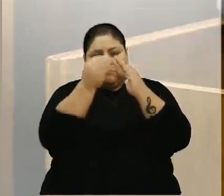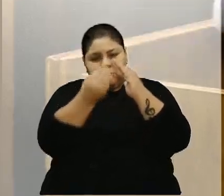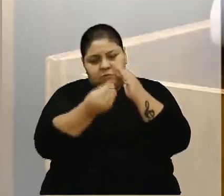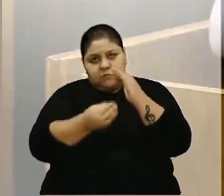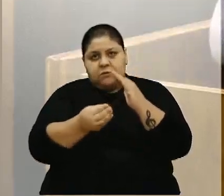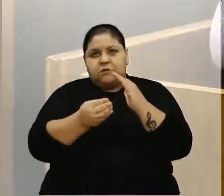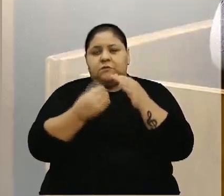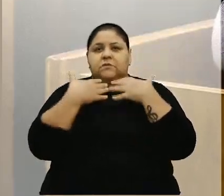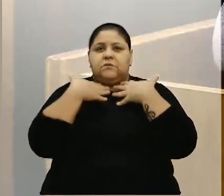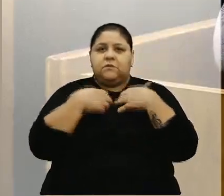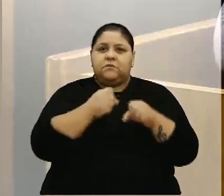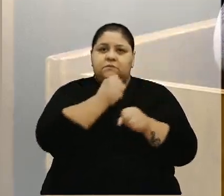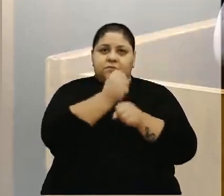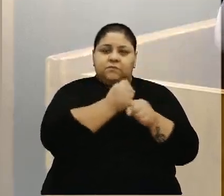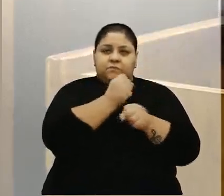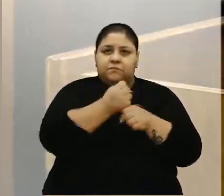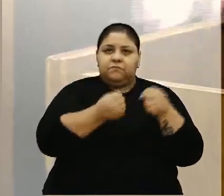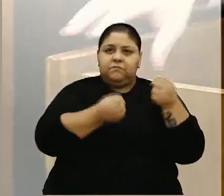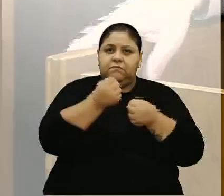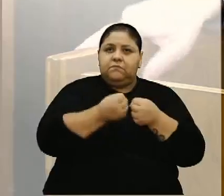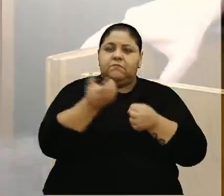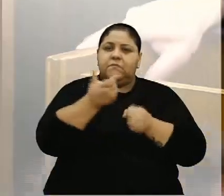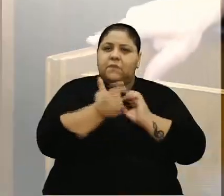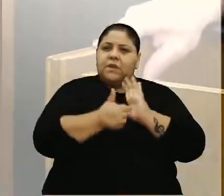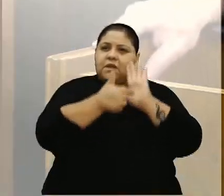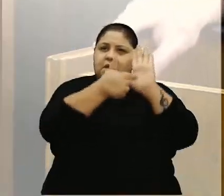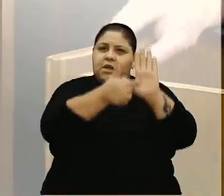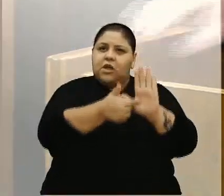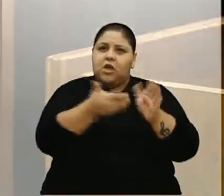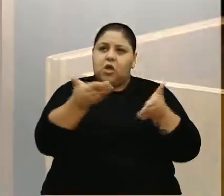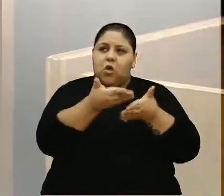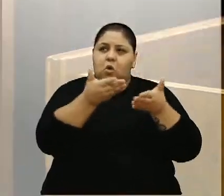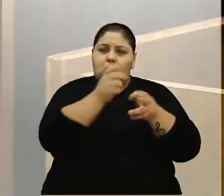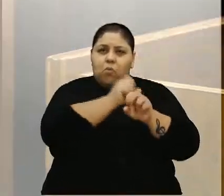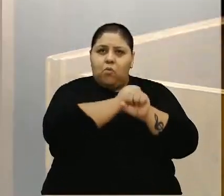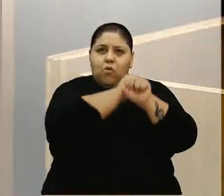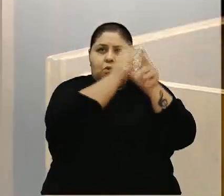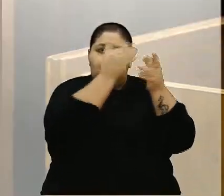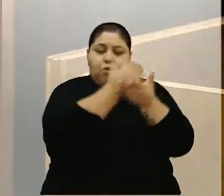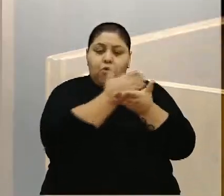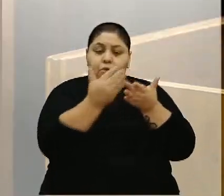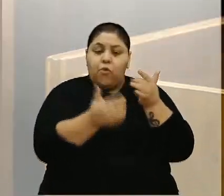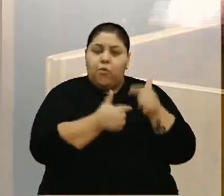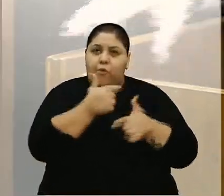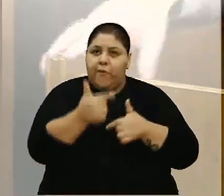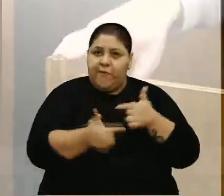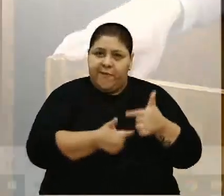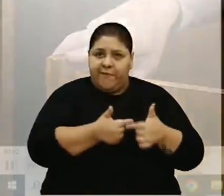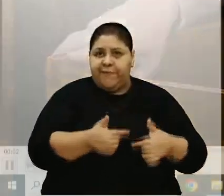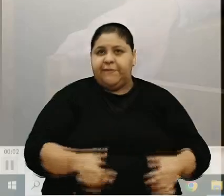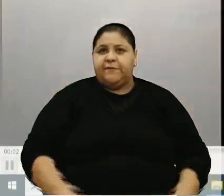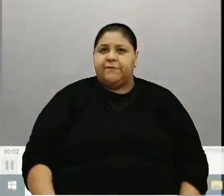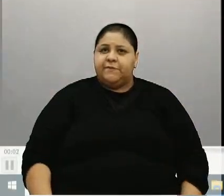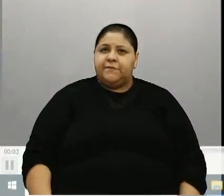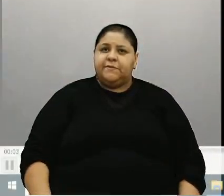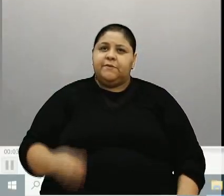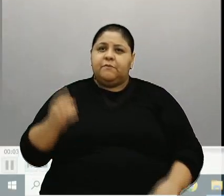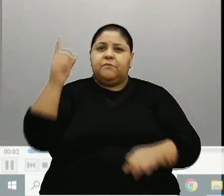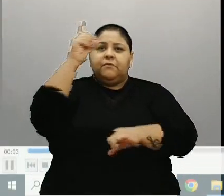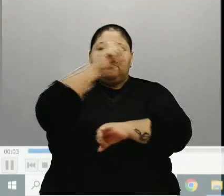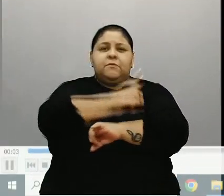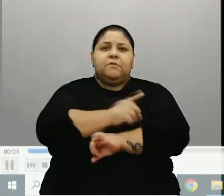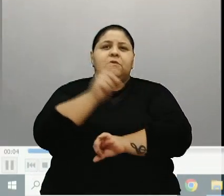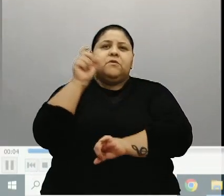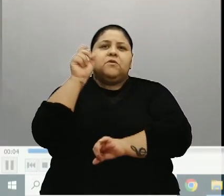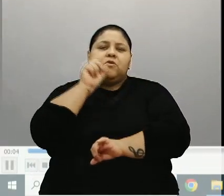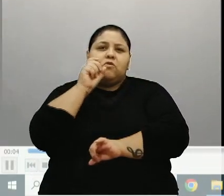Obras, Trânsito. E quero mostrar um pouquinho de hoje de manhã que iniciou-se os trabalhos, então. Bom dia, pessoal. Quinta-feira, como é bom ver